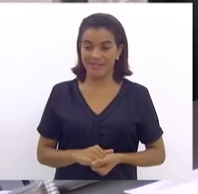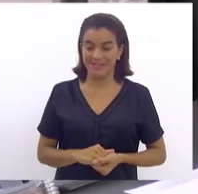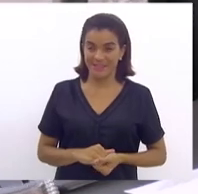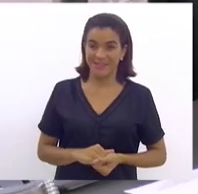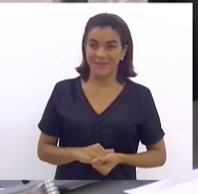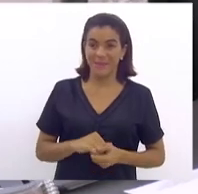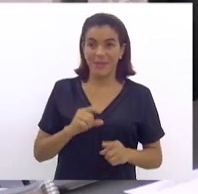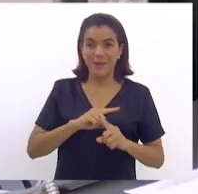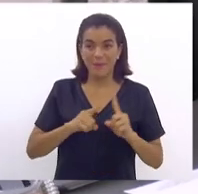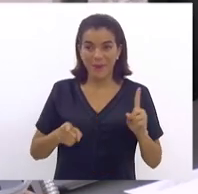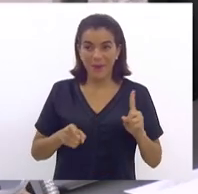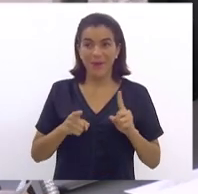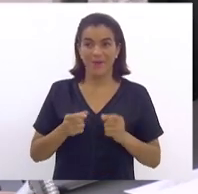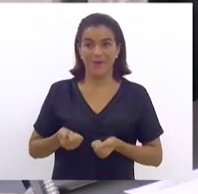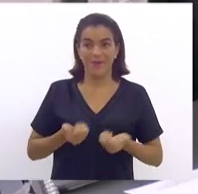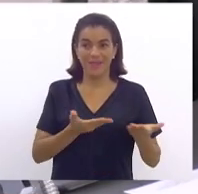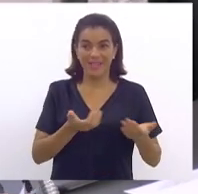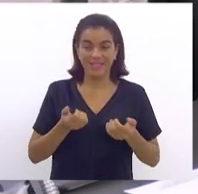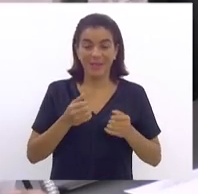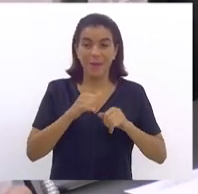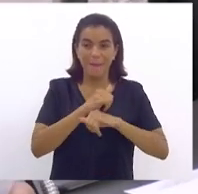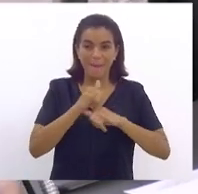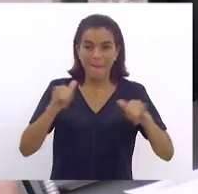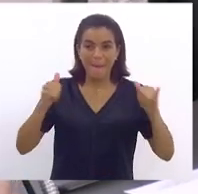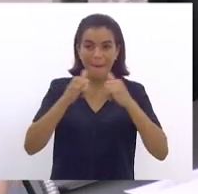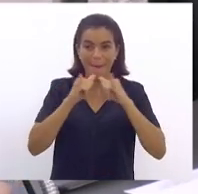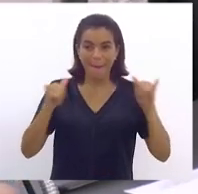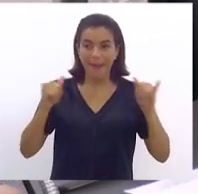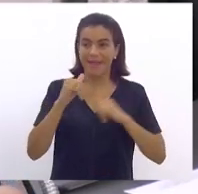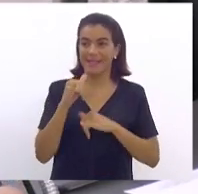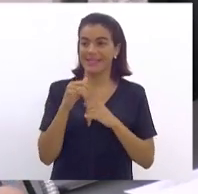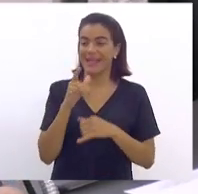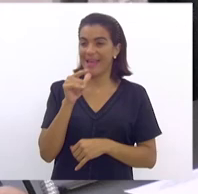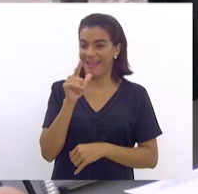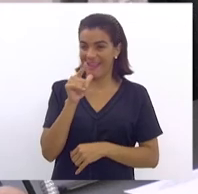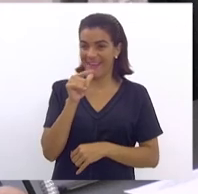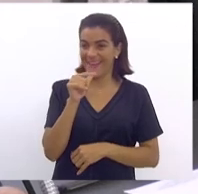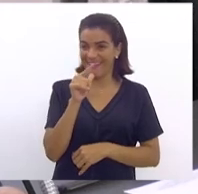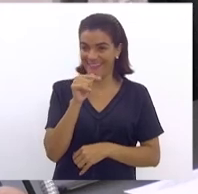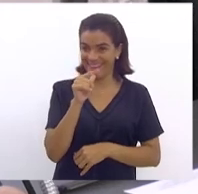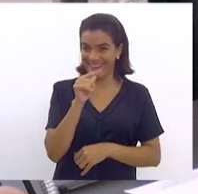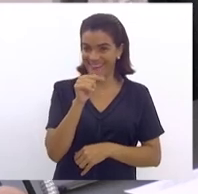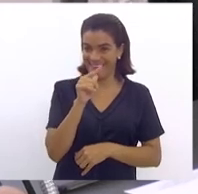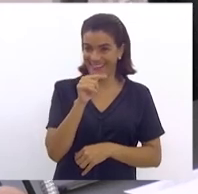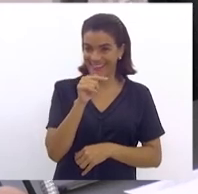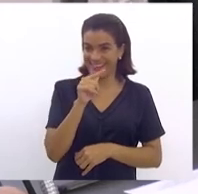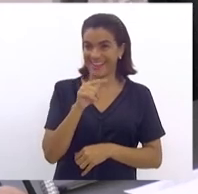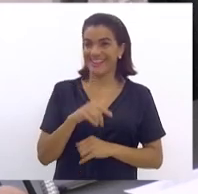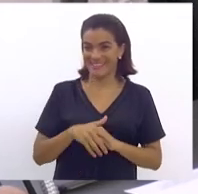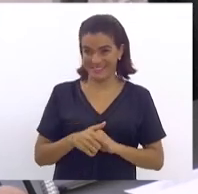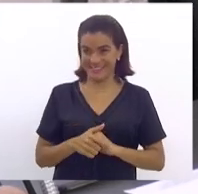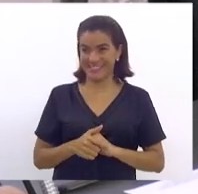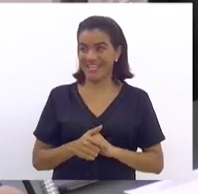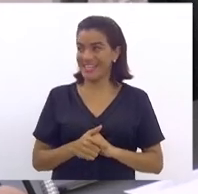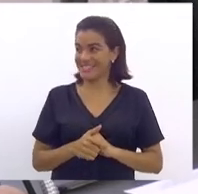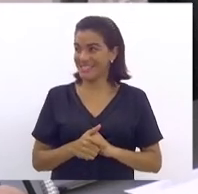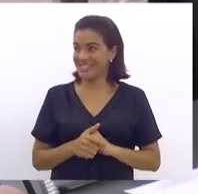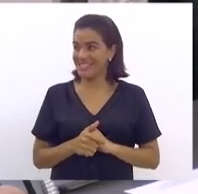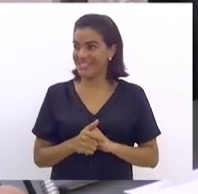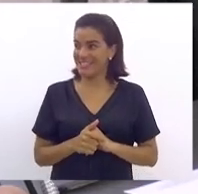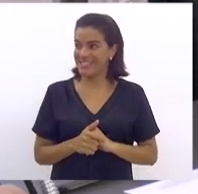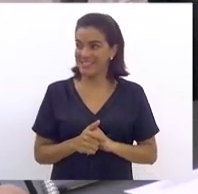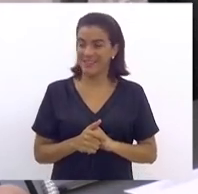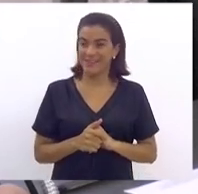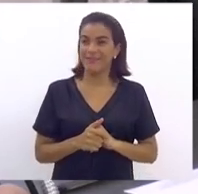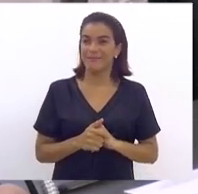Que proíbe a interrupção do fornecimento de energia elétrica e da água para a população de baixa renda nos períodos de extremo calor no estado do Rio